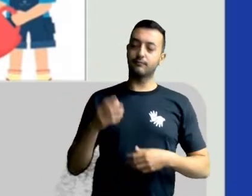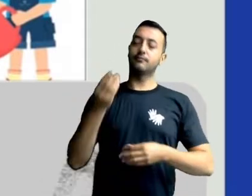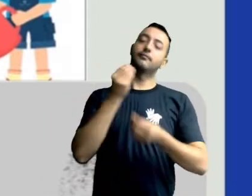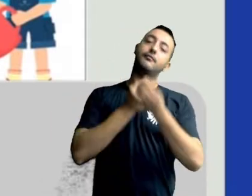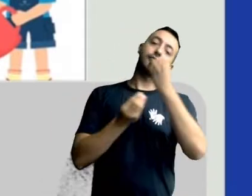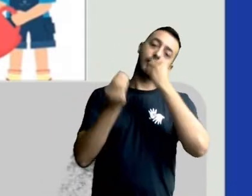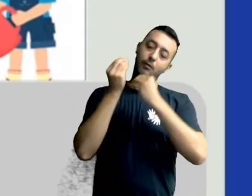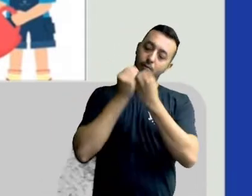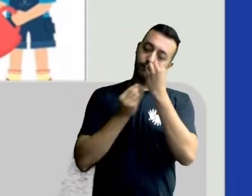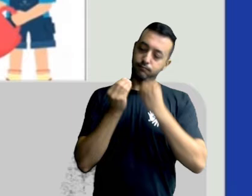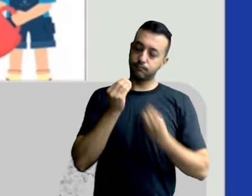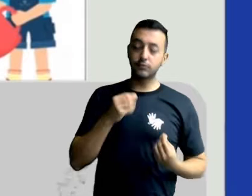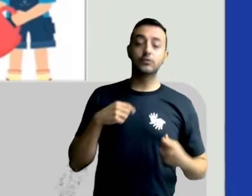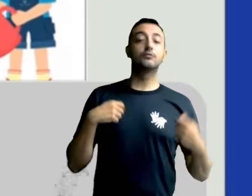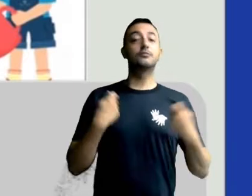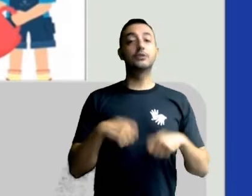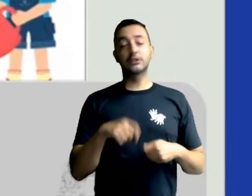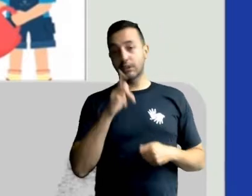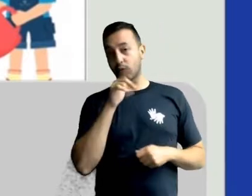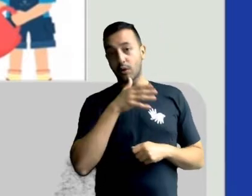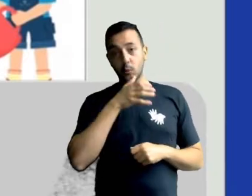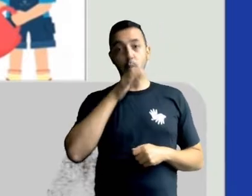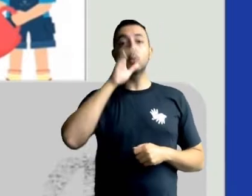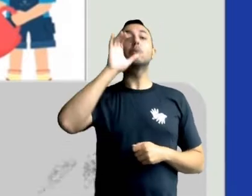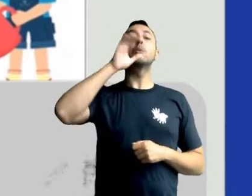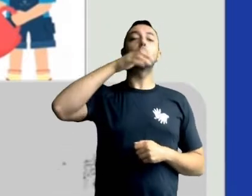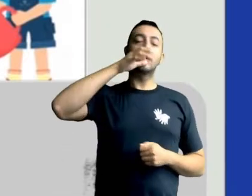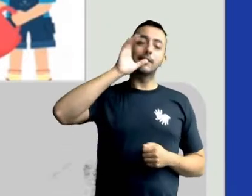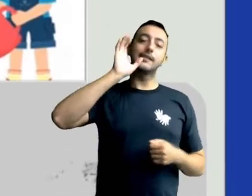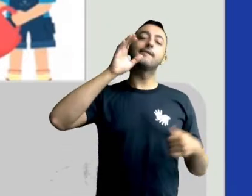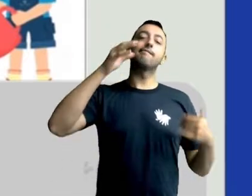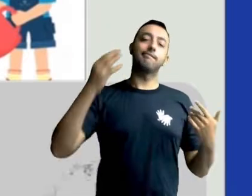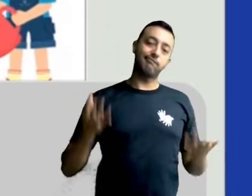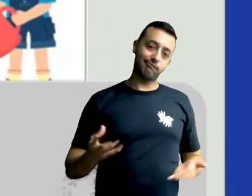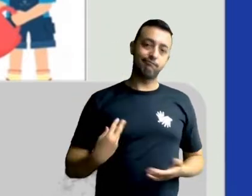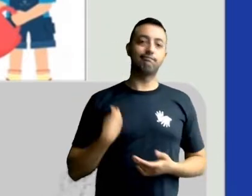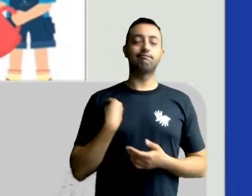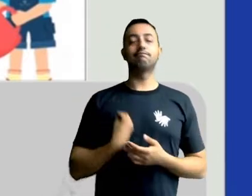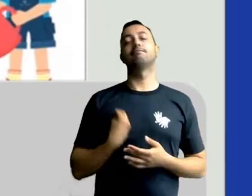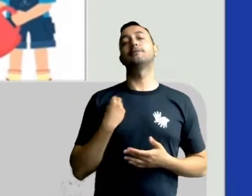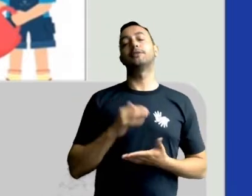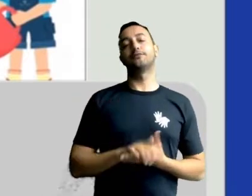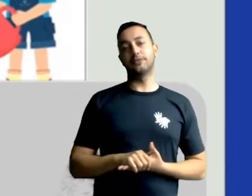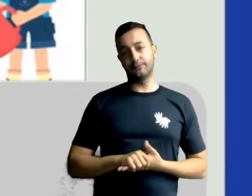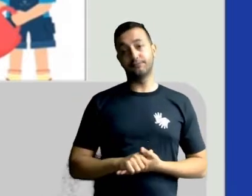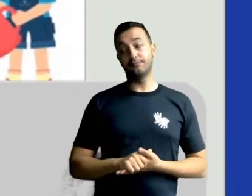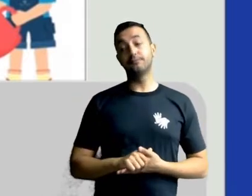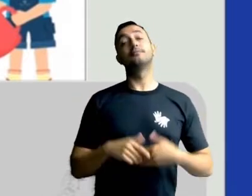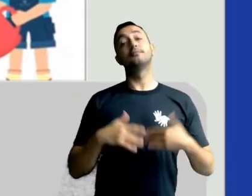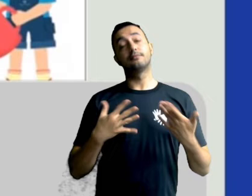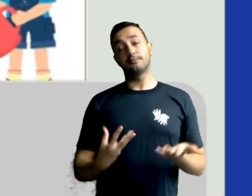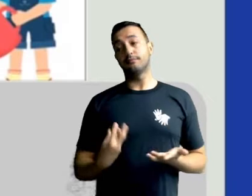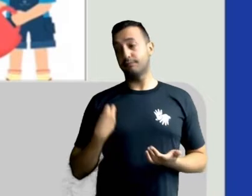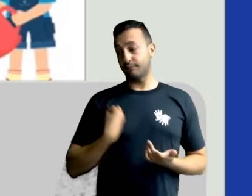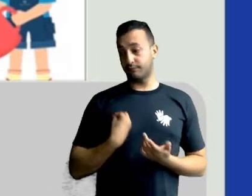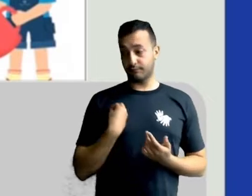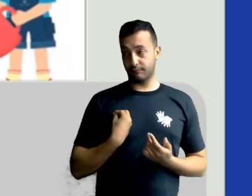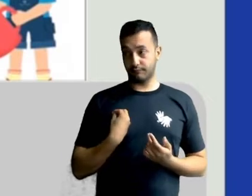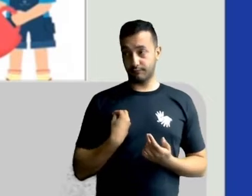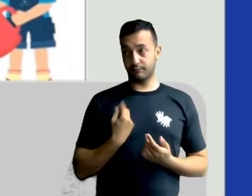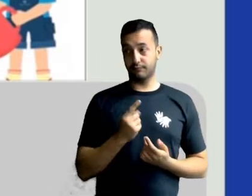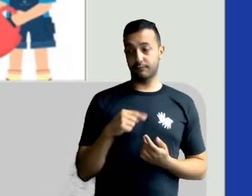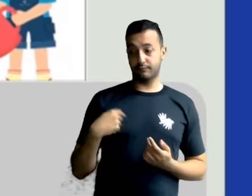se alimentar, se precisa ingerir água, então é um ser vivo. Então, para ser